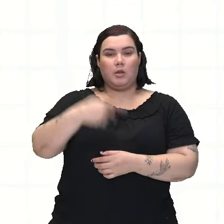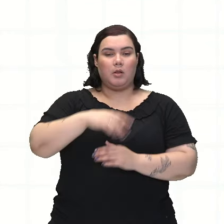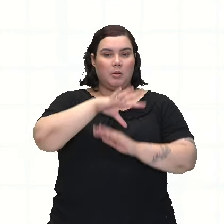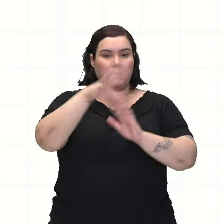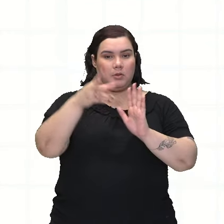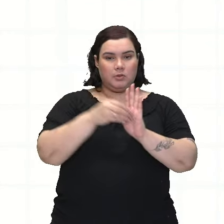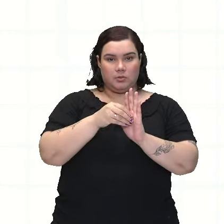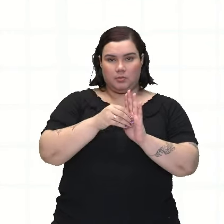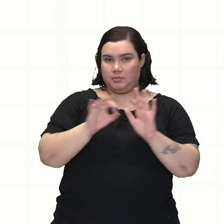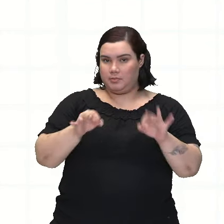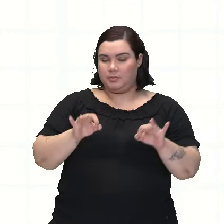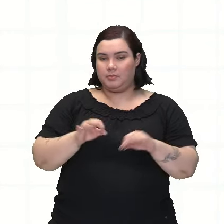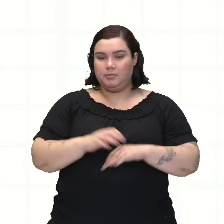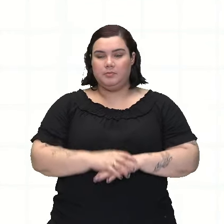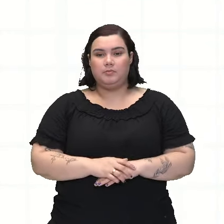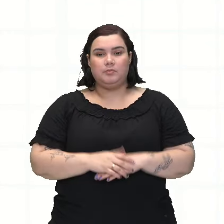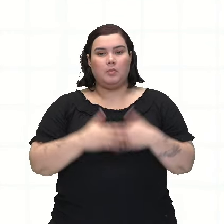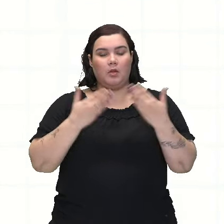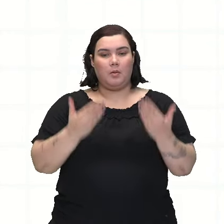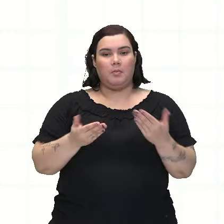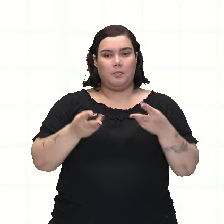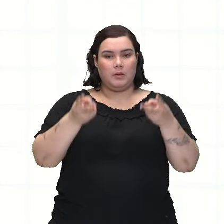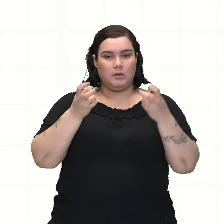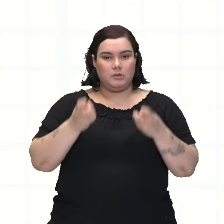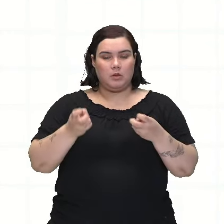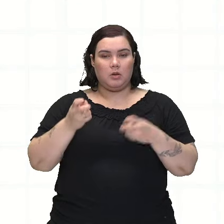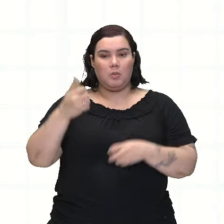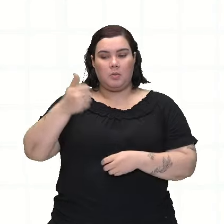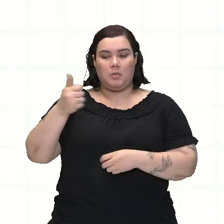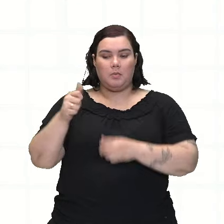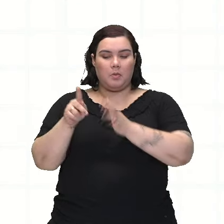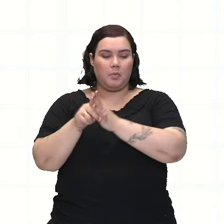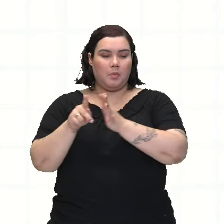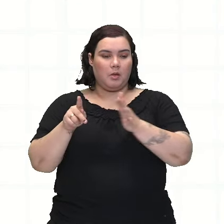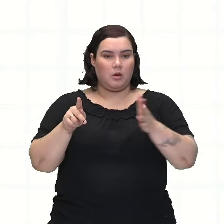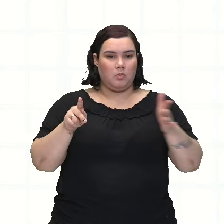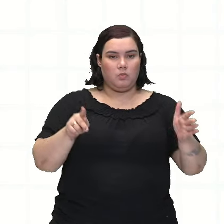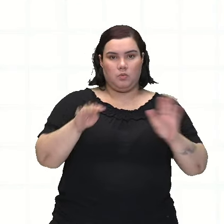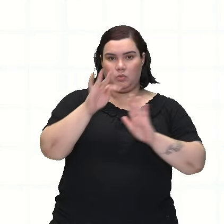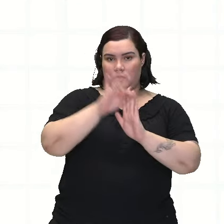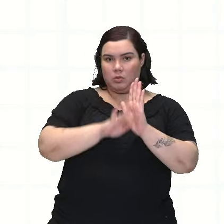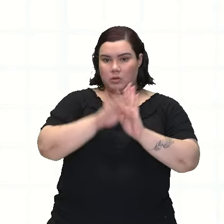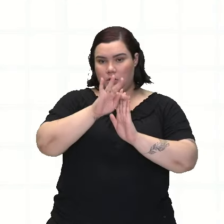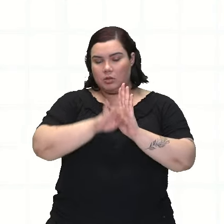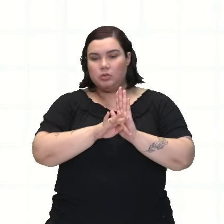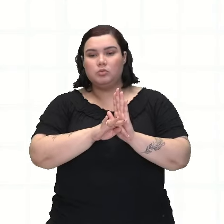amazônica. Então, observe que nesse primeiro período aqui do texto,